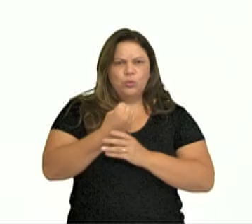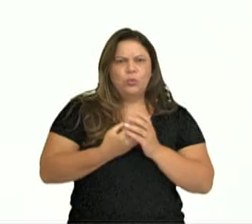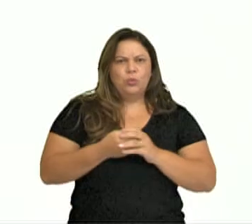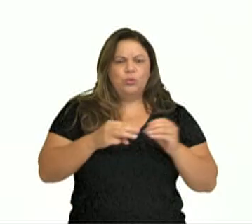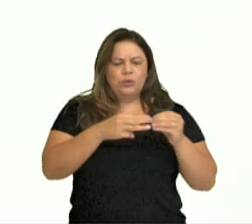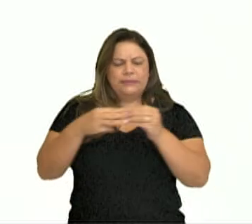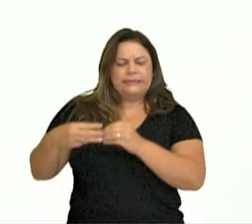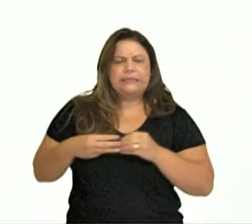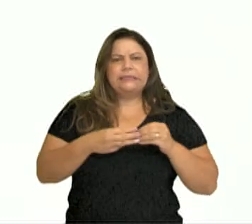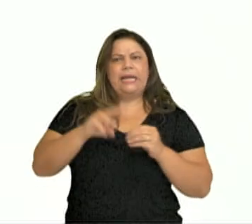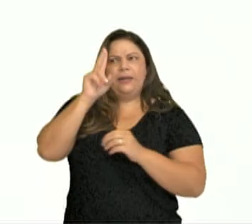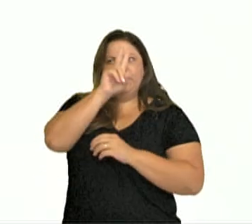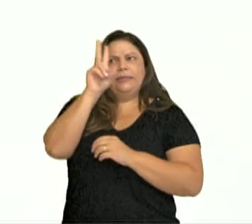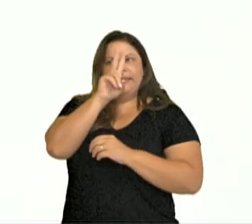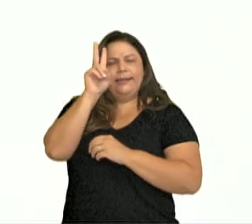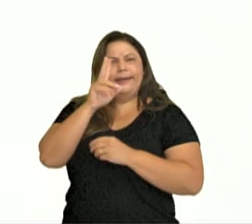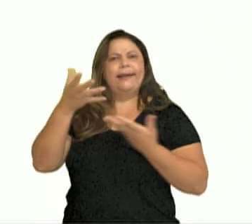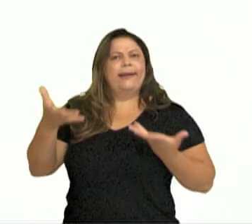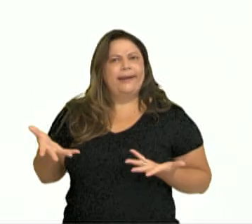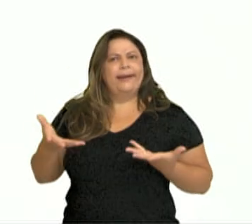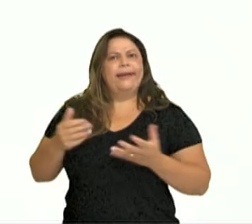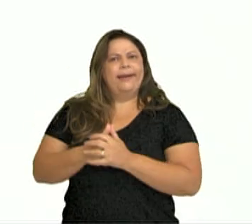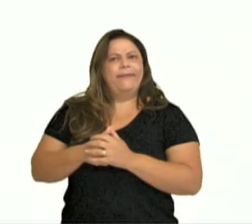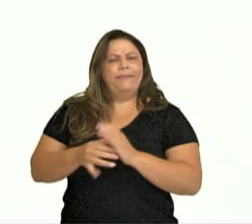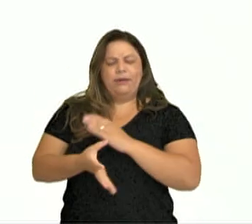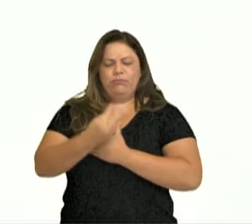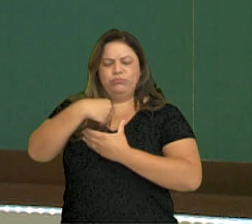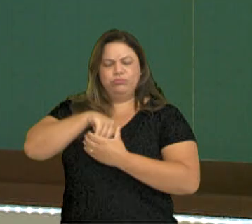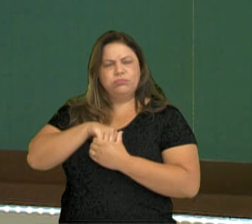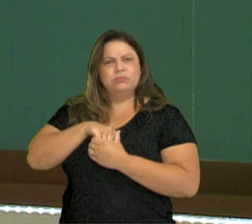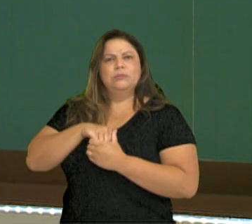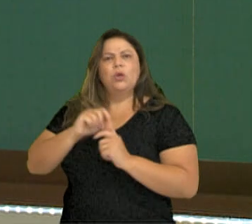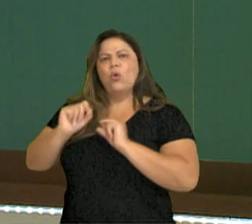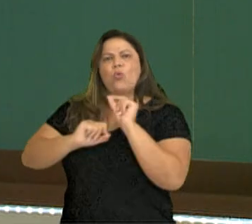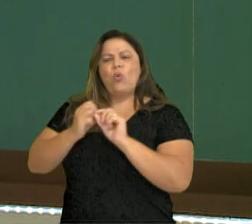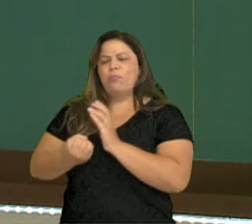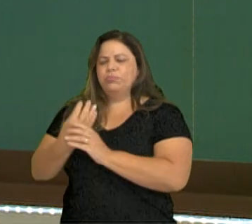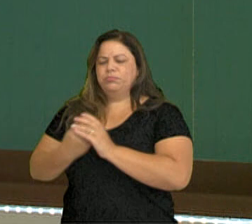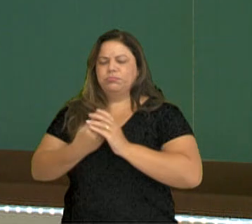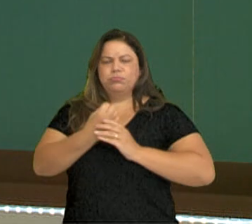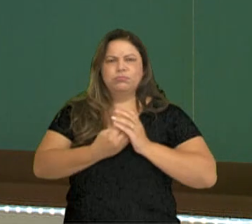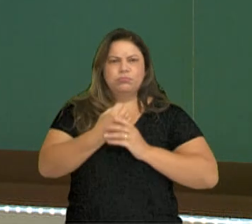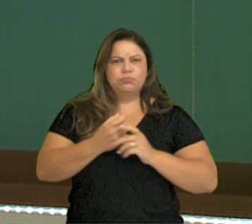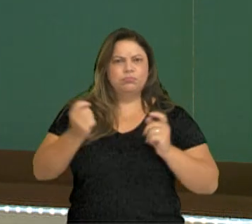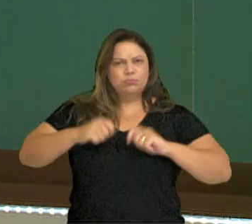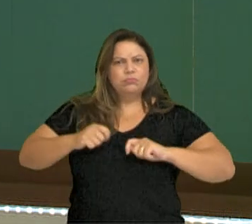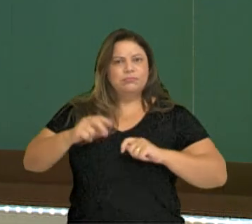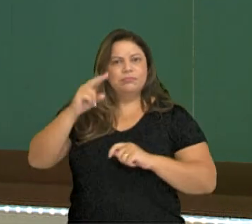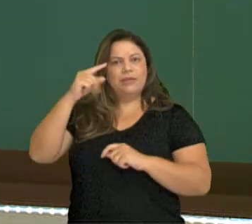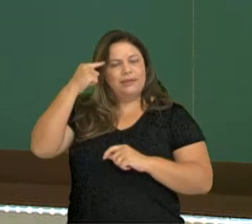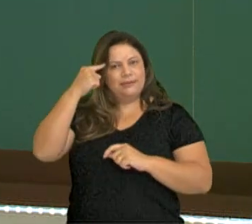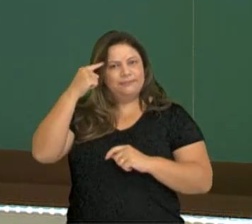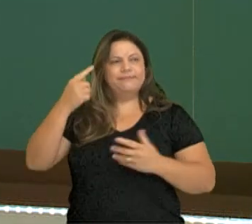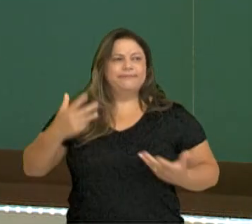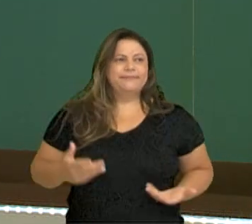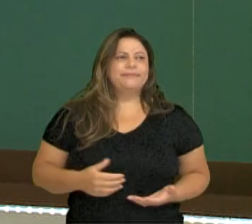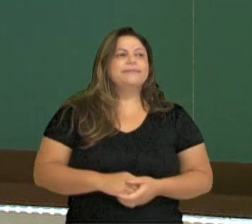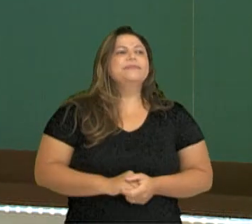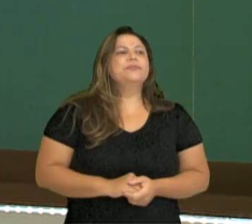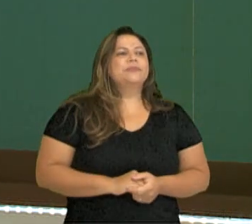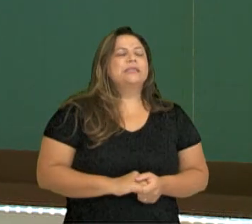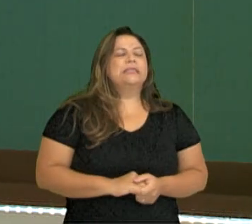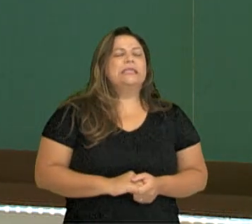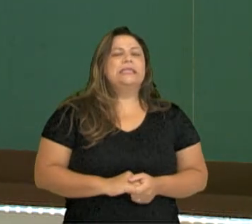acaba produzindo também as células de memória, que guardam essa receita de como produzir os anticorpos para aquele determinado antígeno. E a letra D